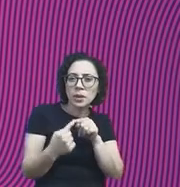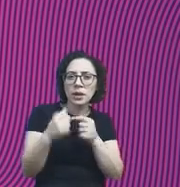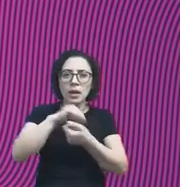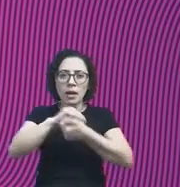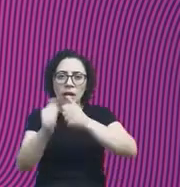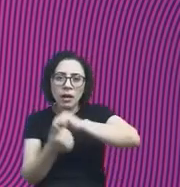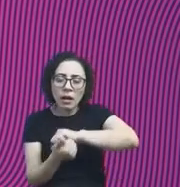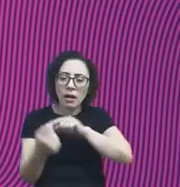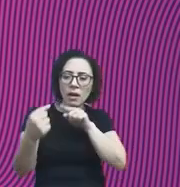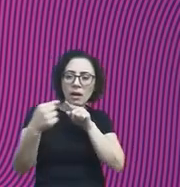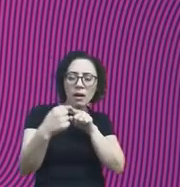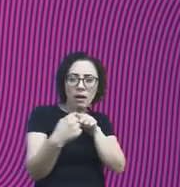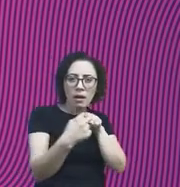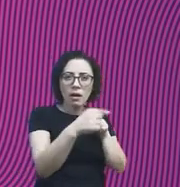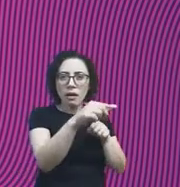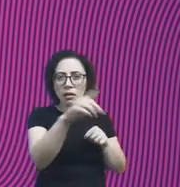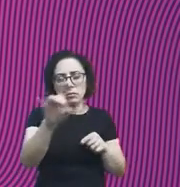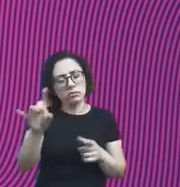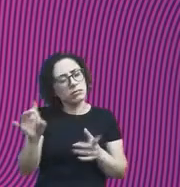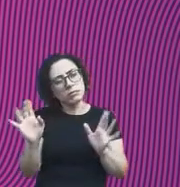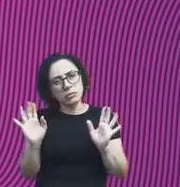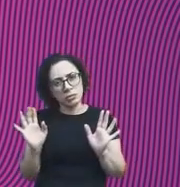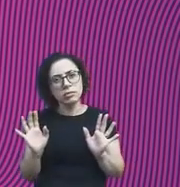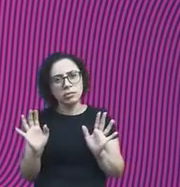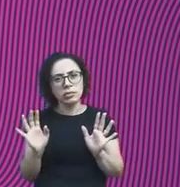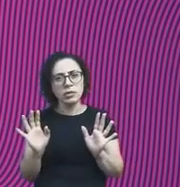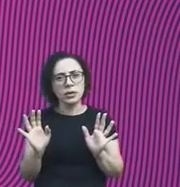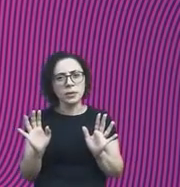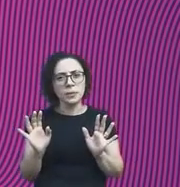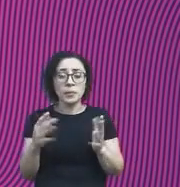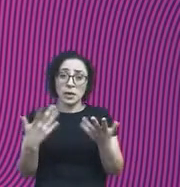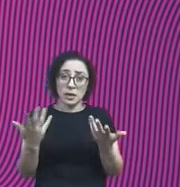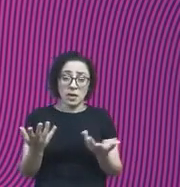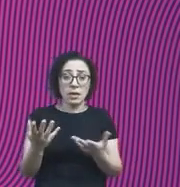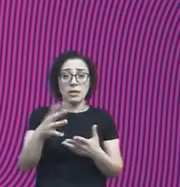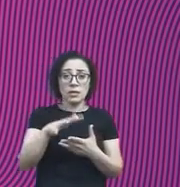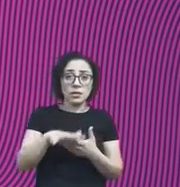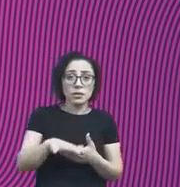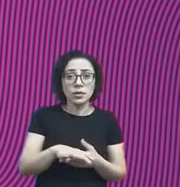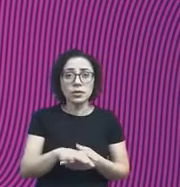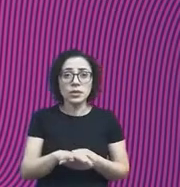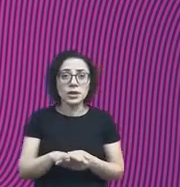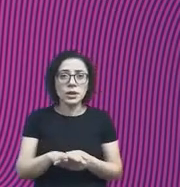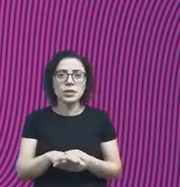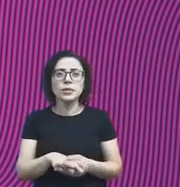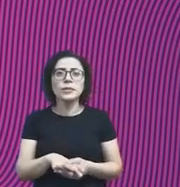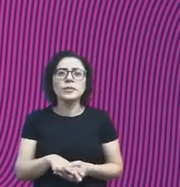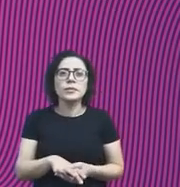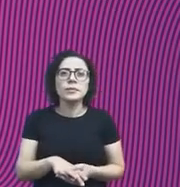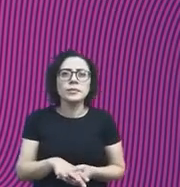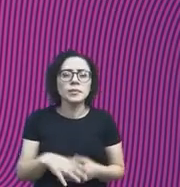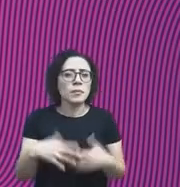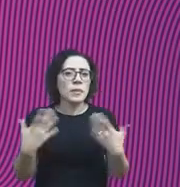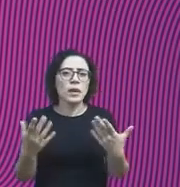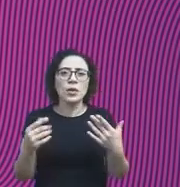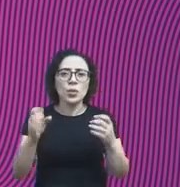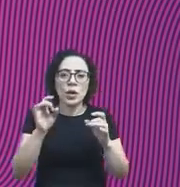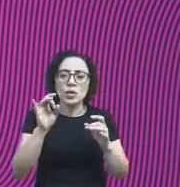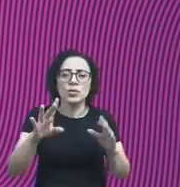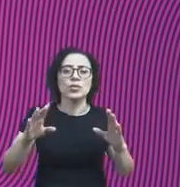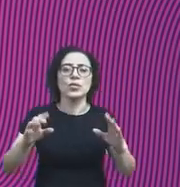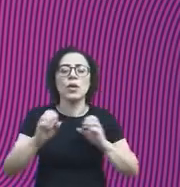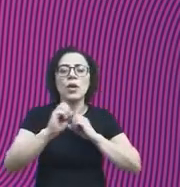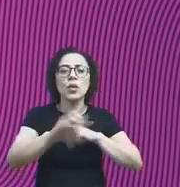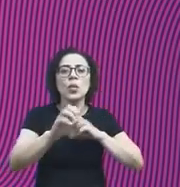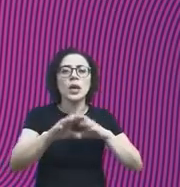formas instrucionais, e depois da pandemia isso vai ocorrer ainda mais, né? Você tem que enquadrar a educação do paciente, você tem